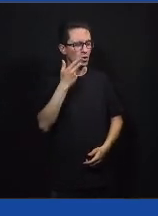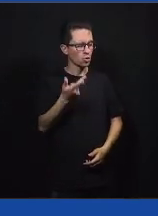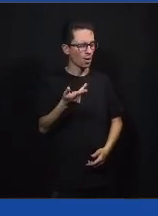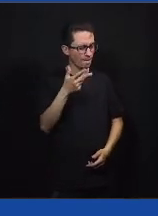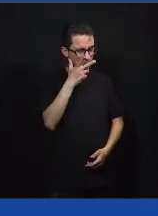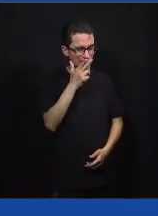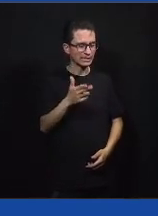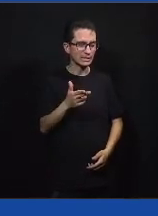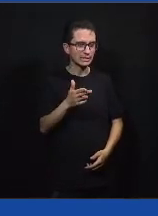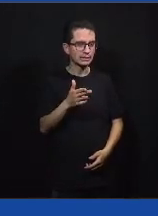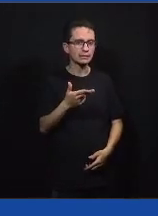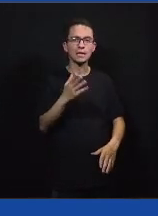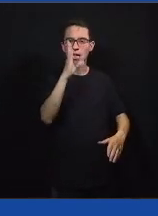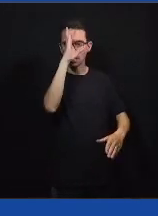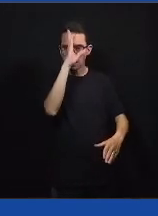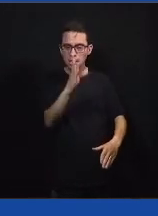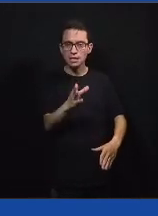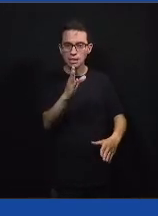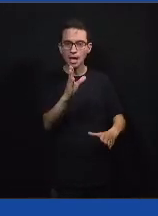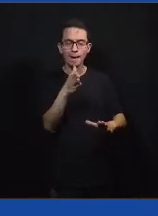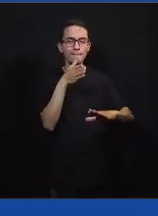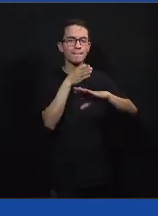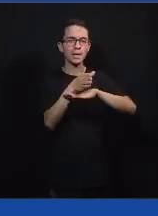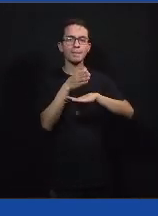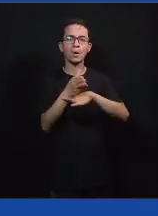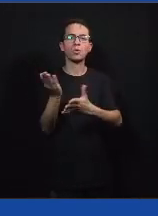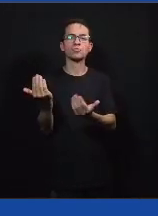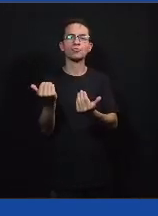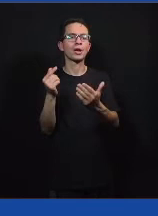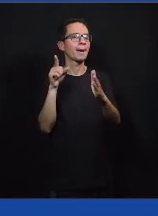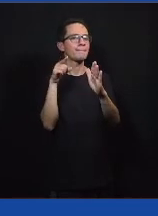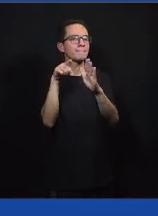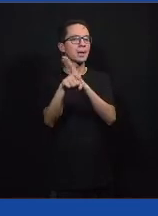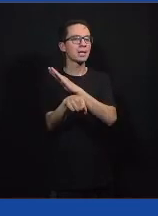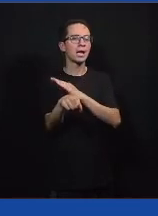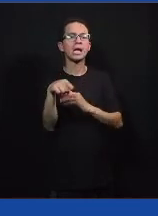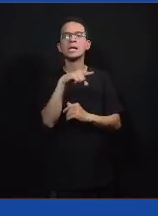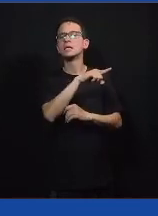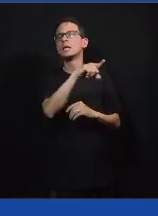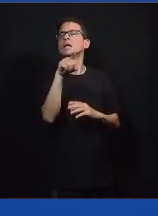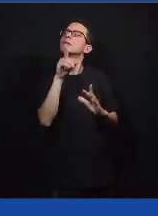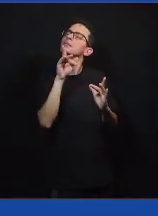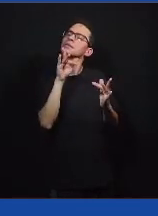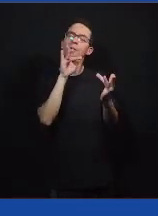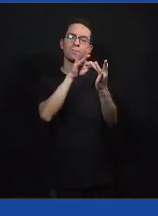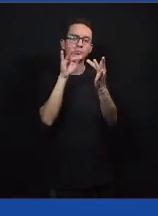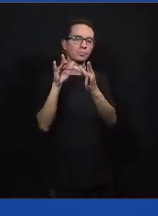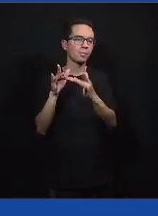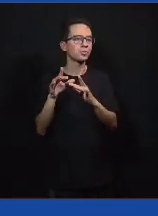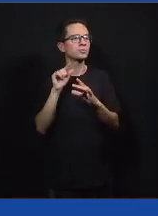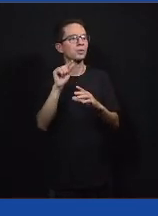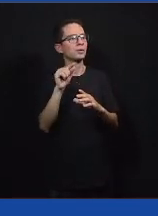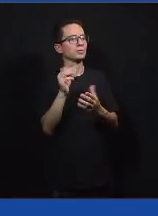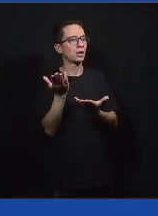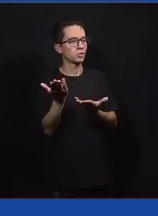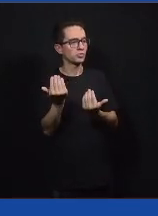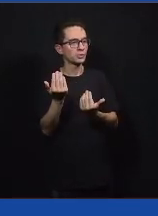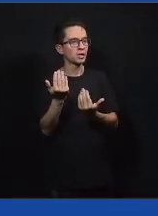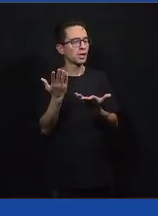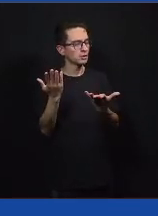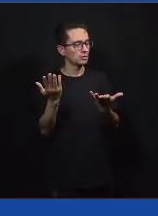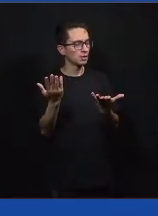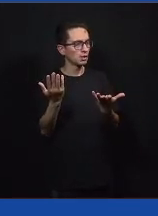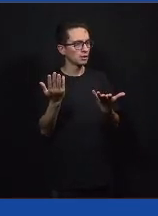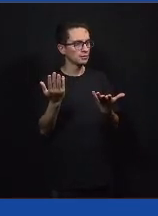Votorantim e trouxe a participação direta dos jovens ou fazer para colocados em contato com jovens do Matão né com os projetos aí